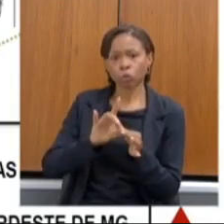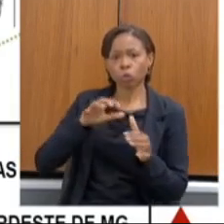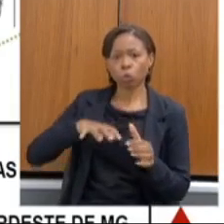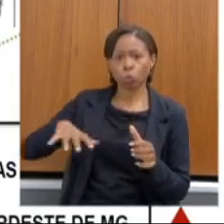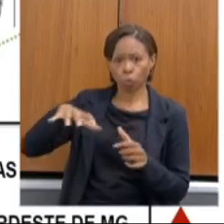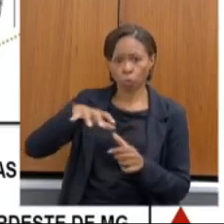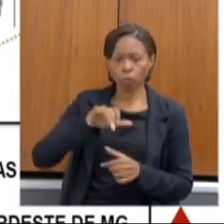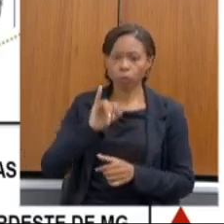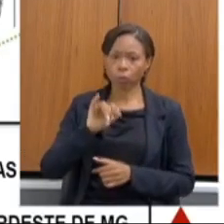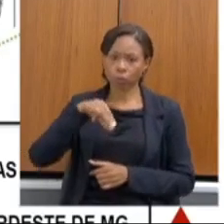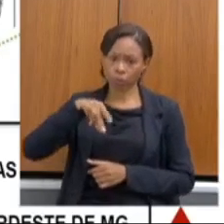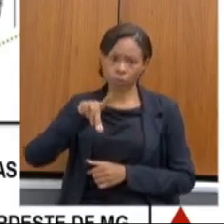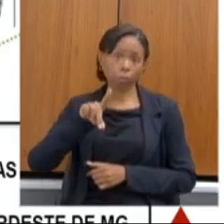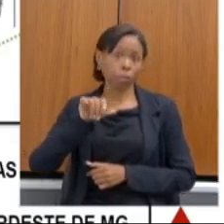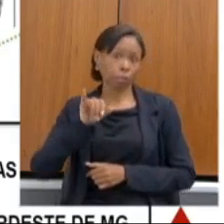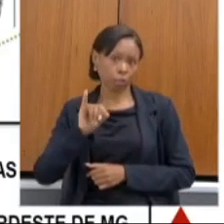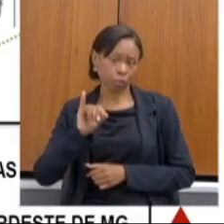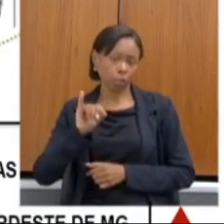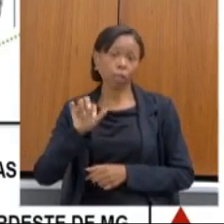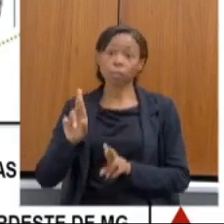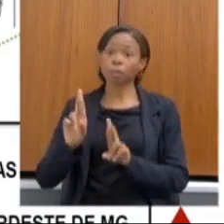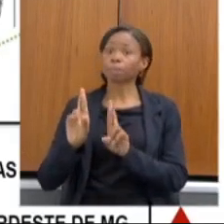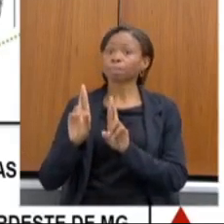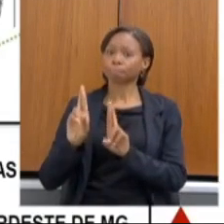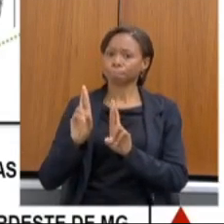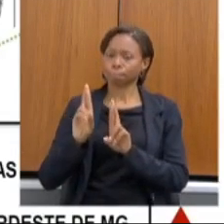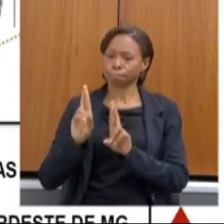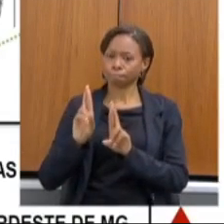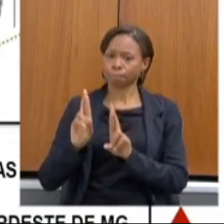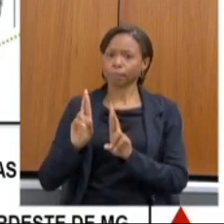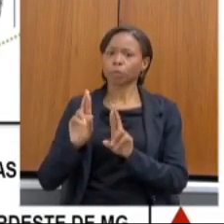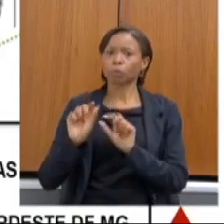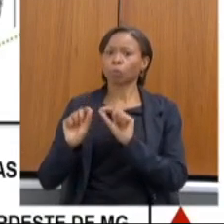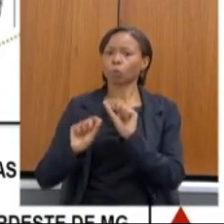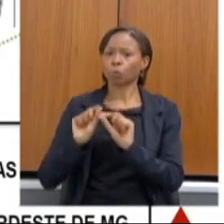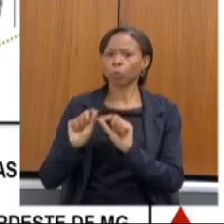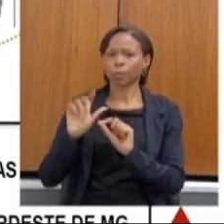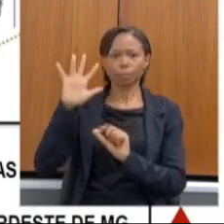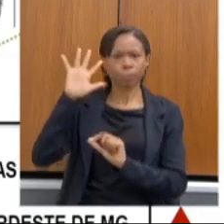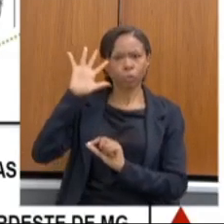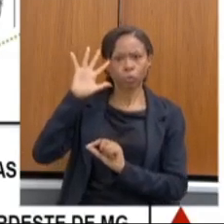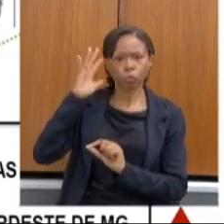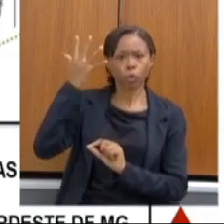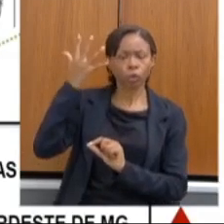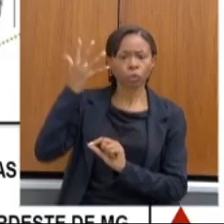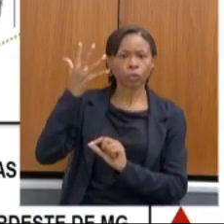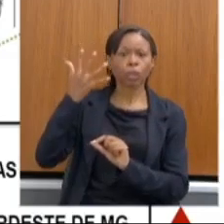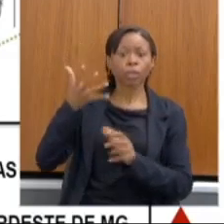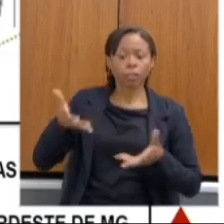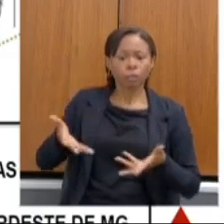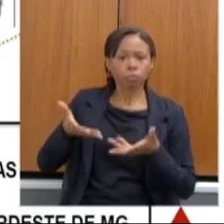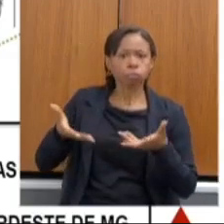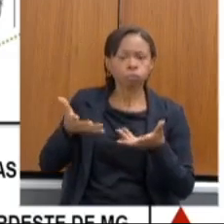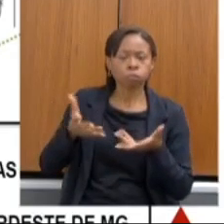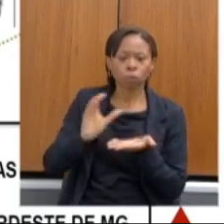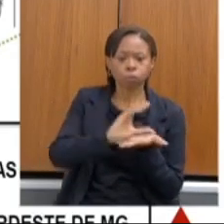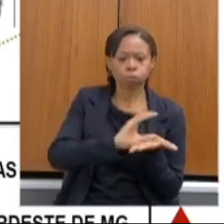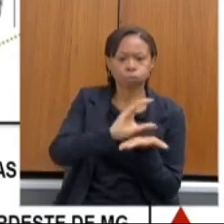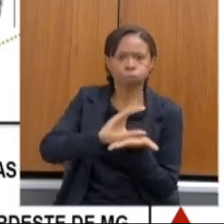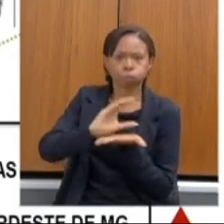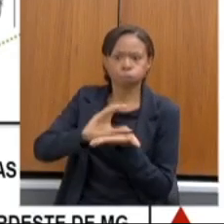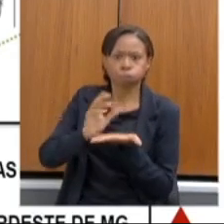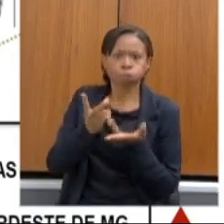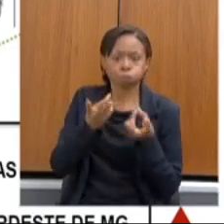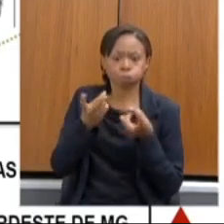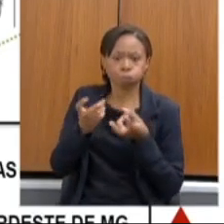vinculadas são Wind na grande responsável ir pelos resultados que temos tido na atração de grandes investimentos